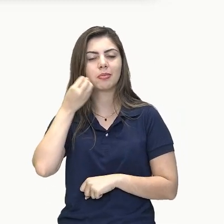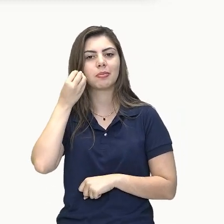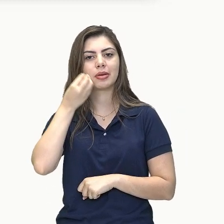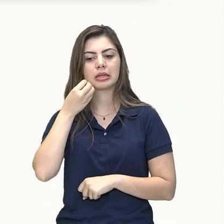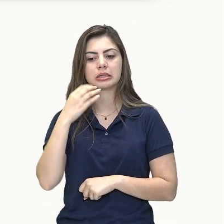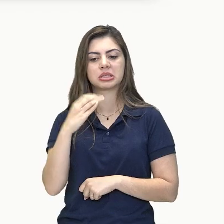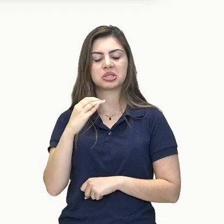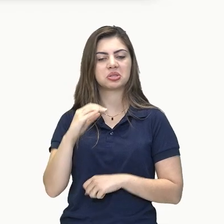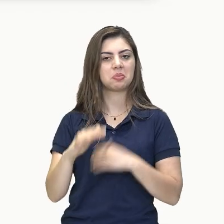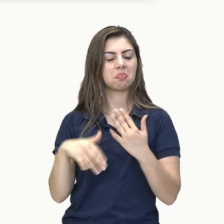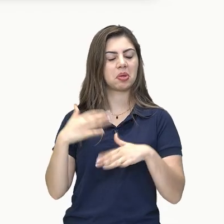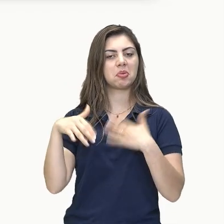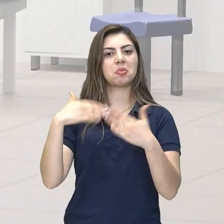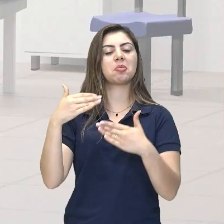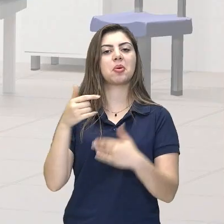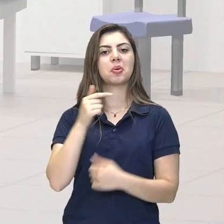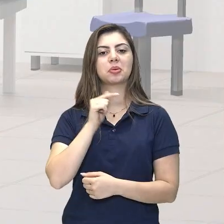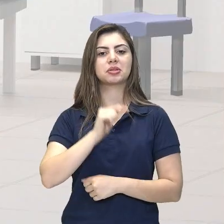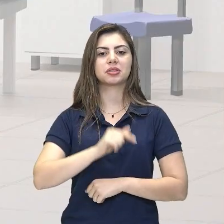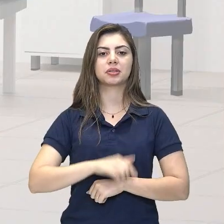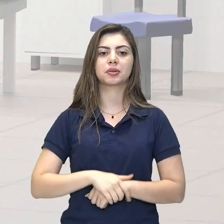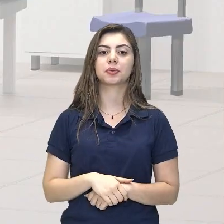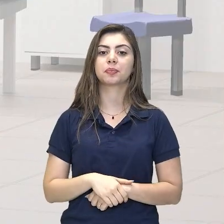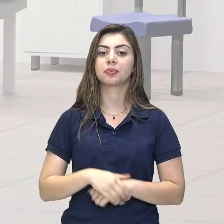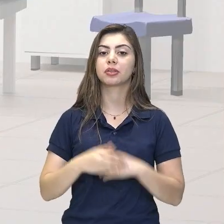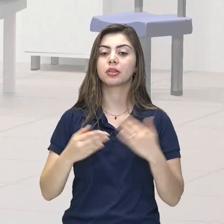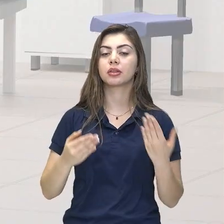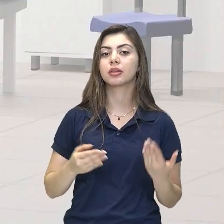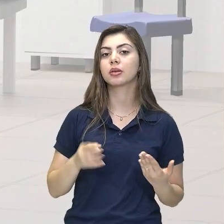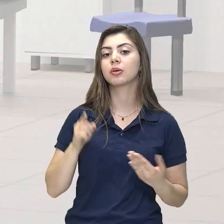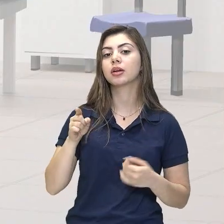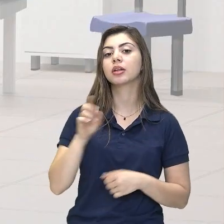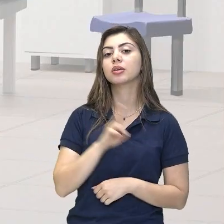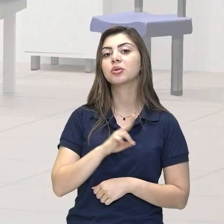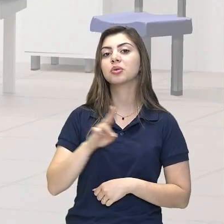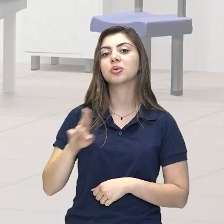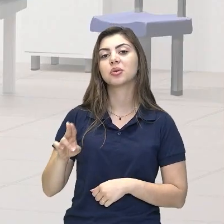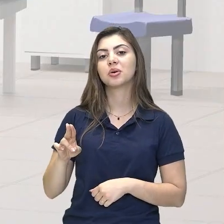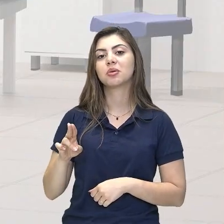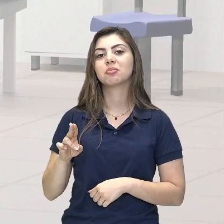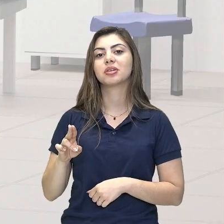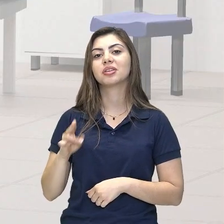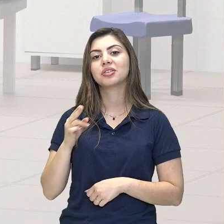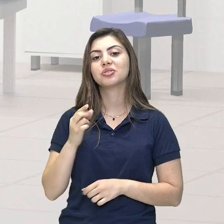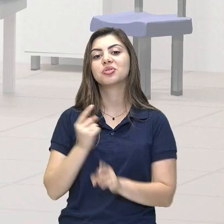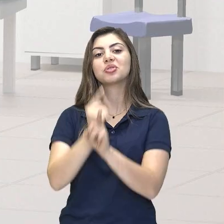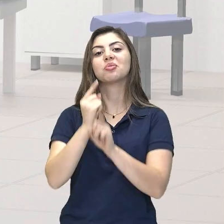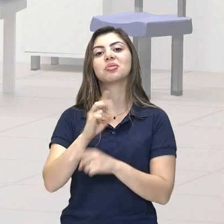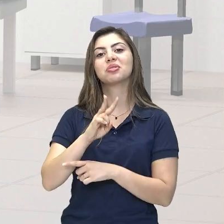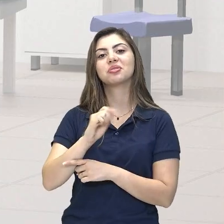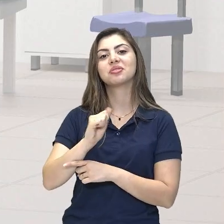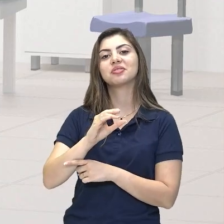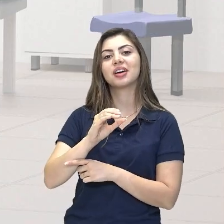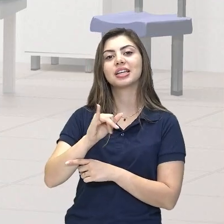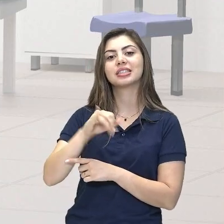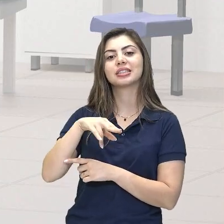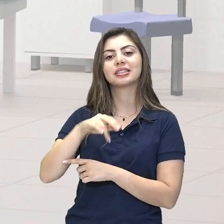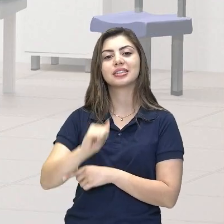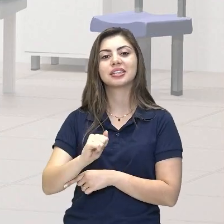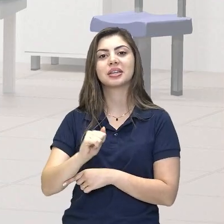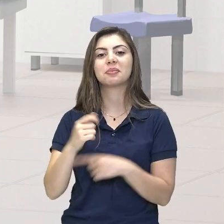ciência. Então, ele deu o nome desse processo de vacina, que vem do termo latim